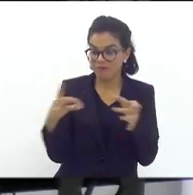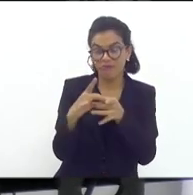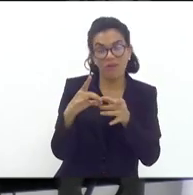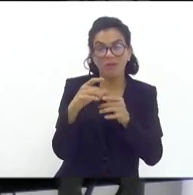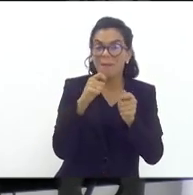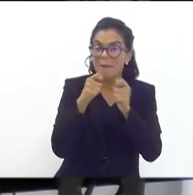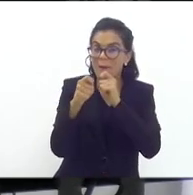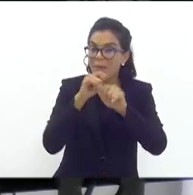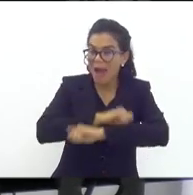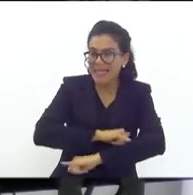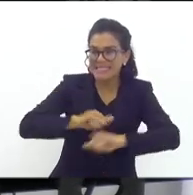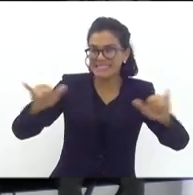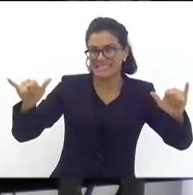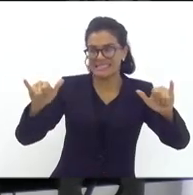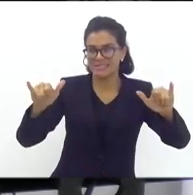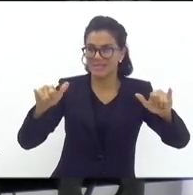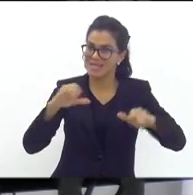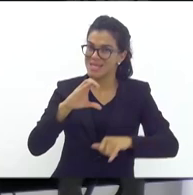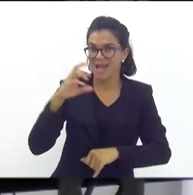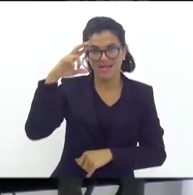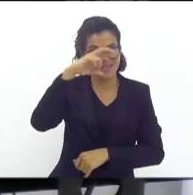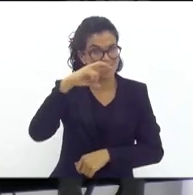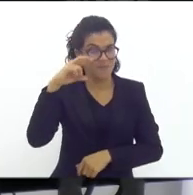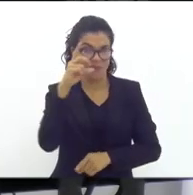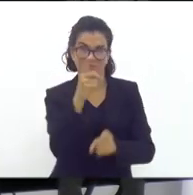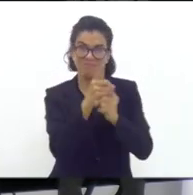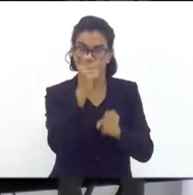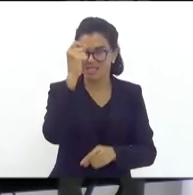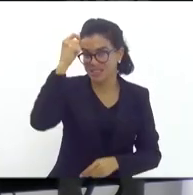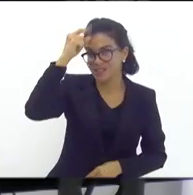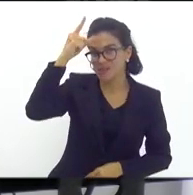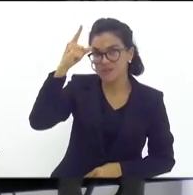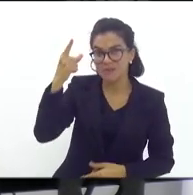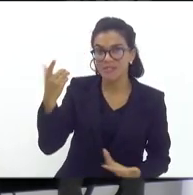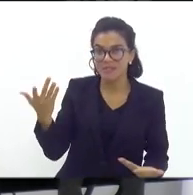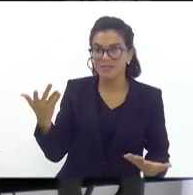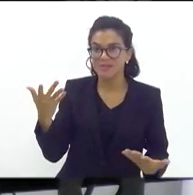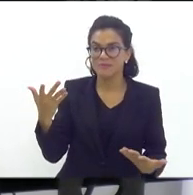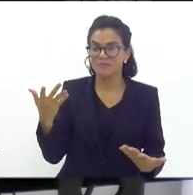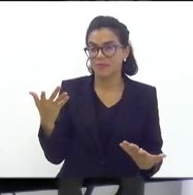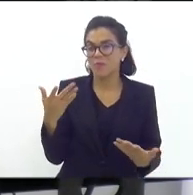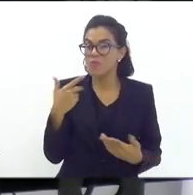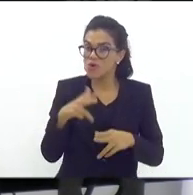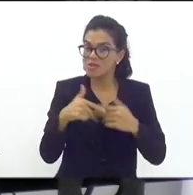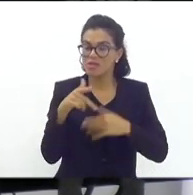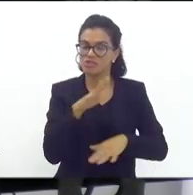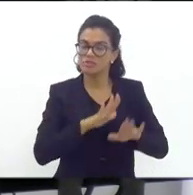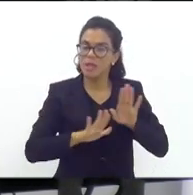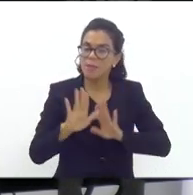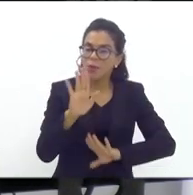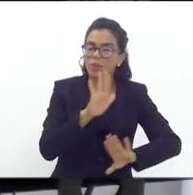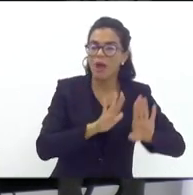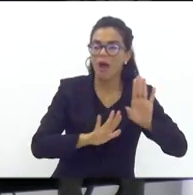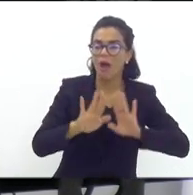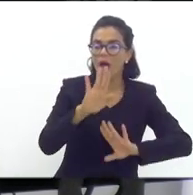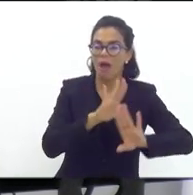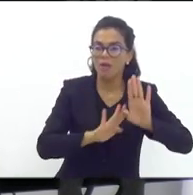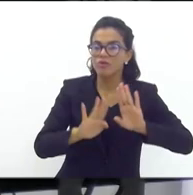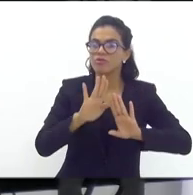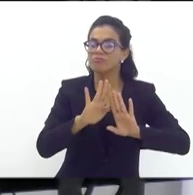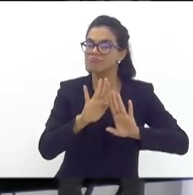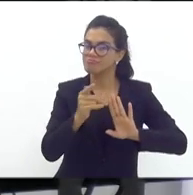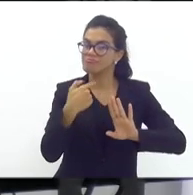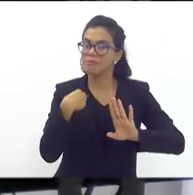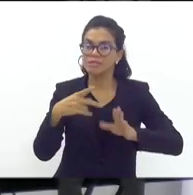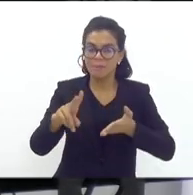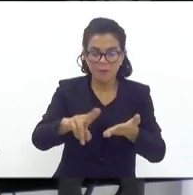pela imprensa e obviamente que a CPI tomou conhecimento foi vinculado para imprensa como a gente tem o cuidado de trazer aqui ao debate todos os casos